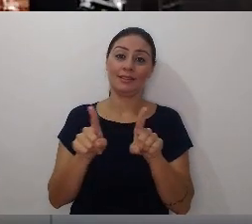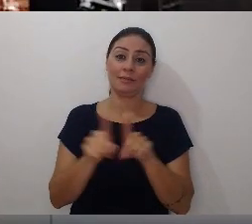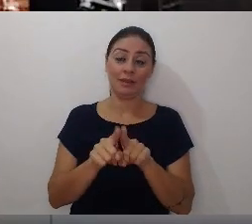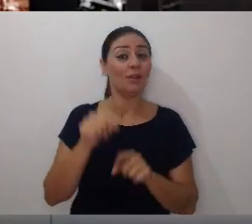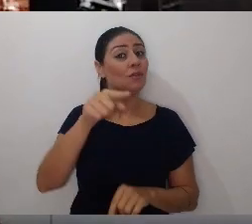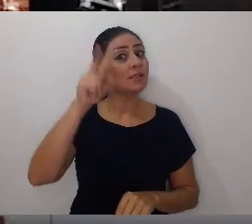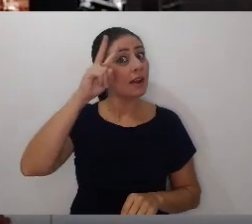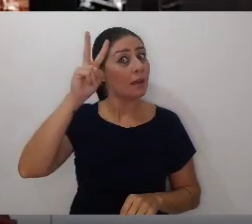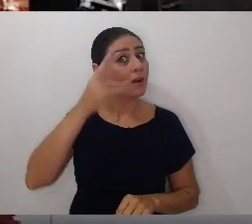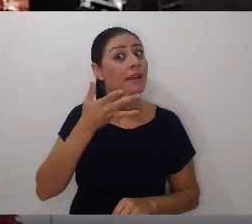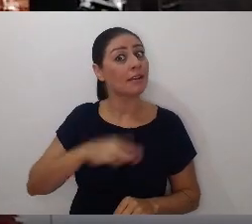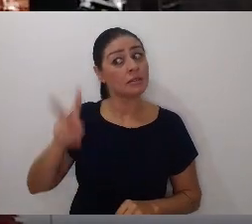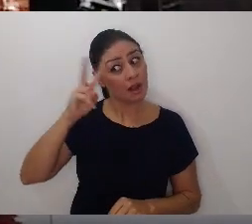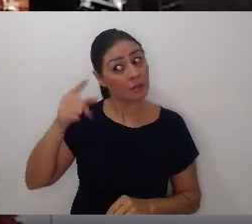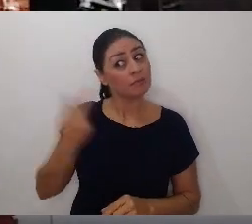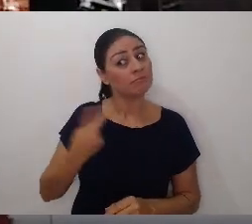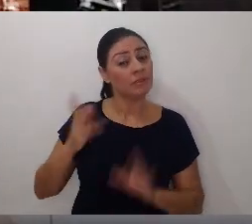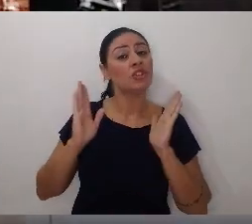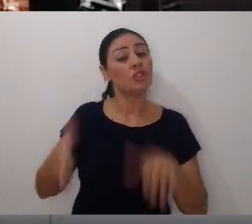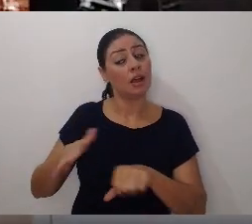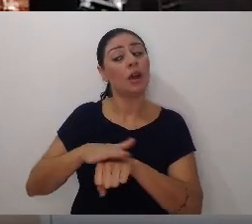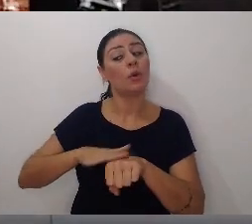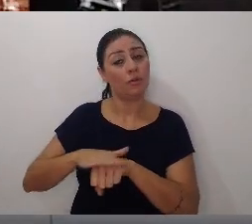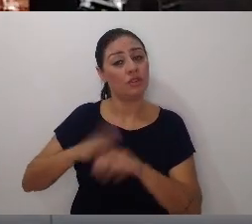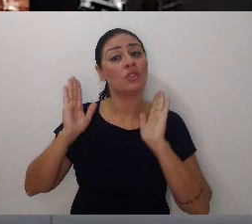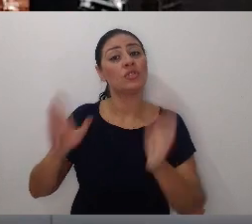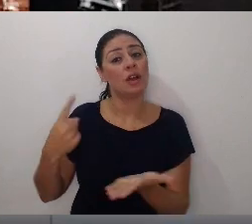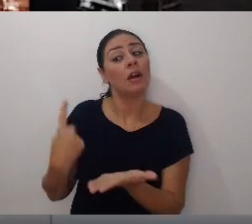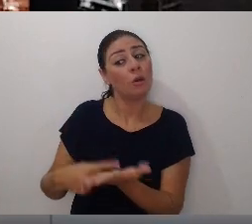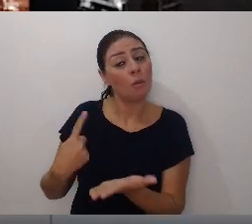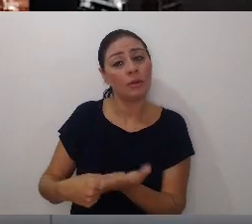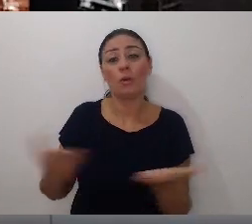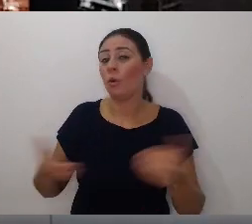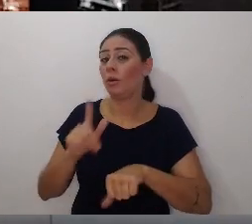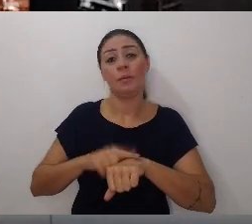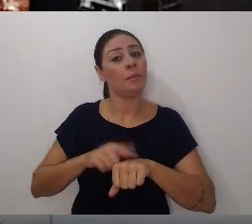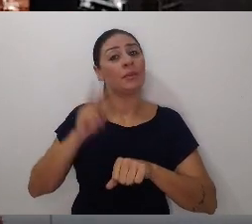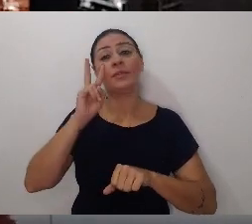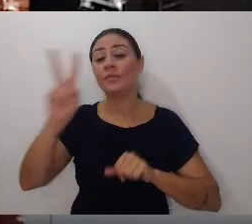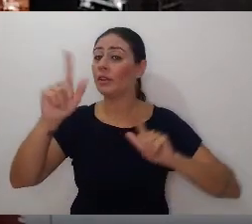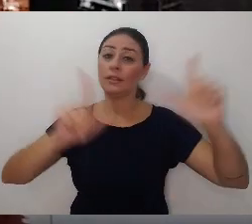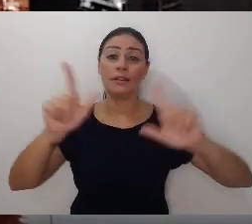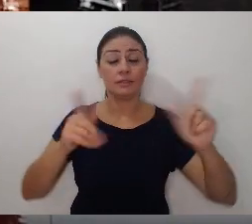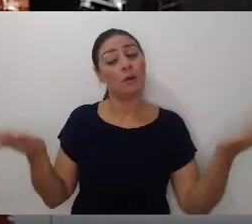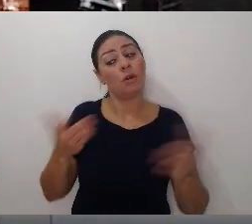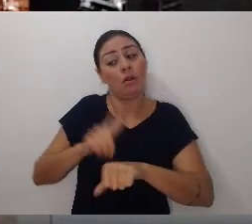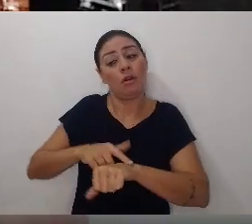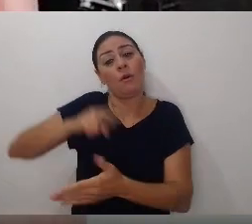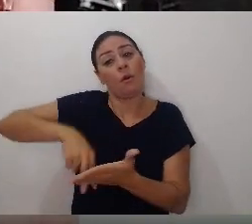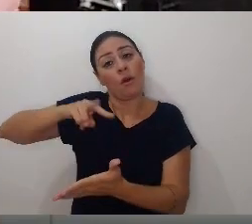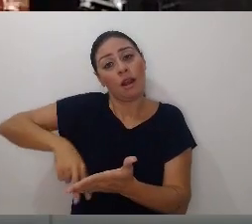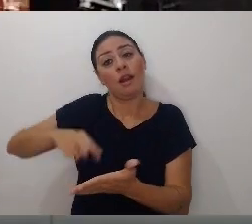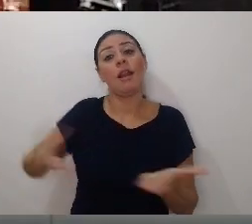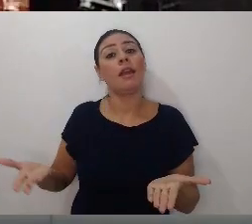evita muitos conflitos em casa. Você lembrar a criança, o nosso combinado, você lembra que a gente já conversou sobre isso, que agora não é